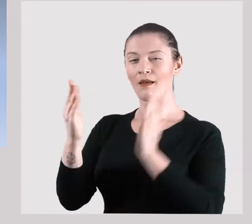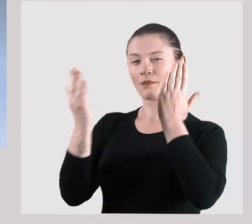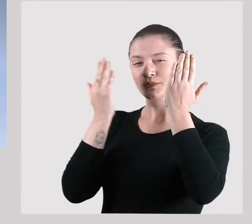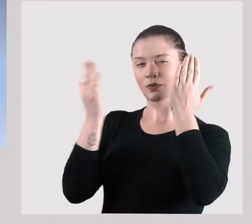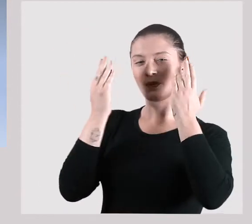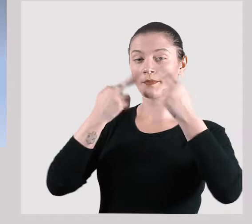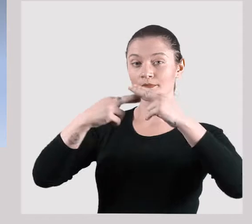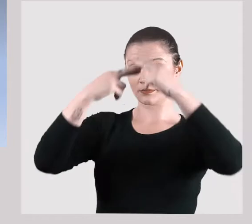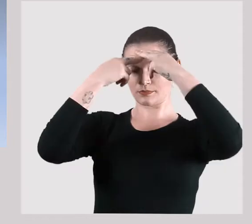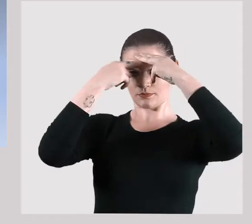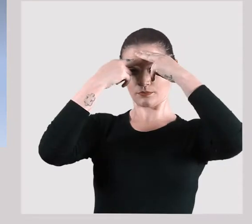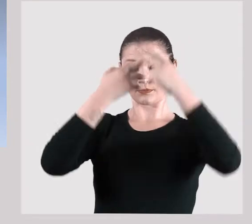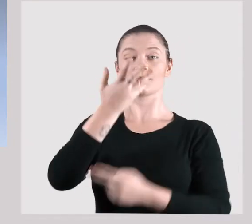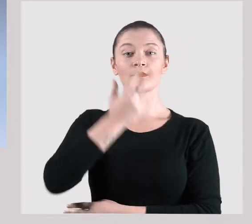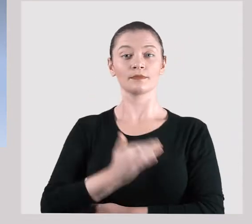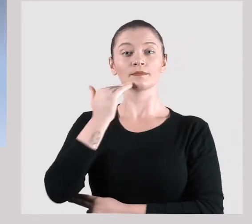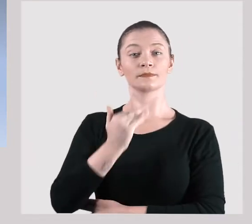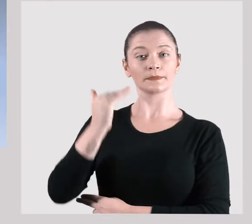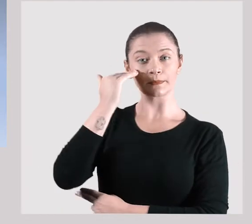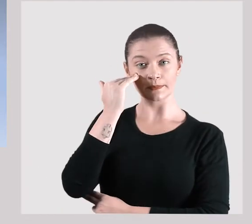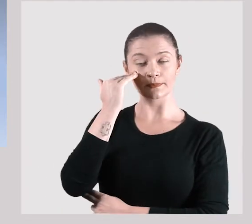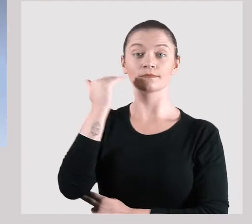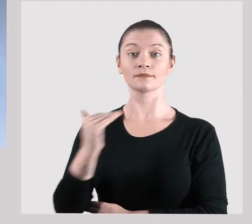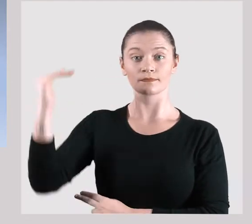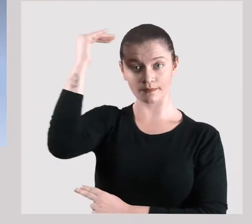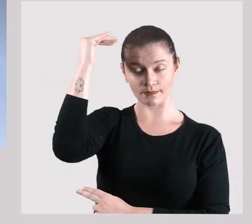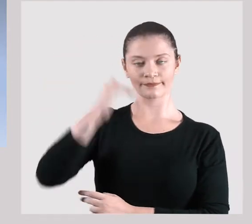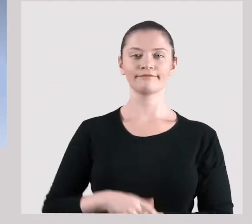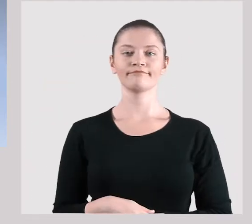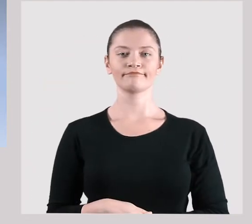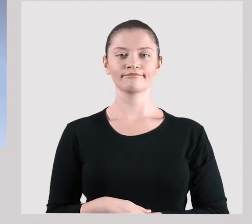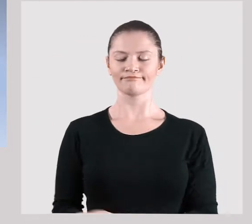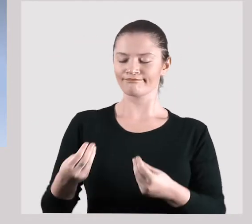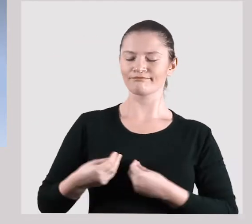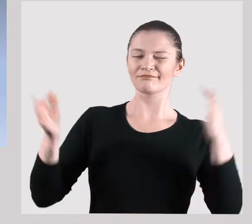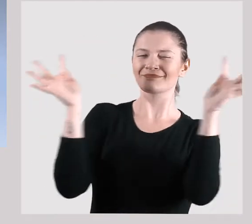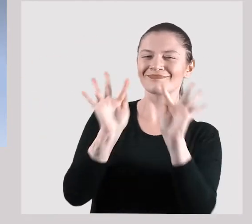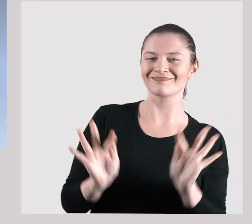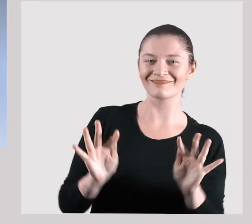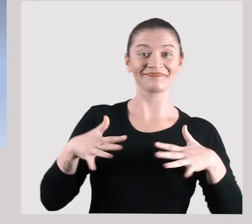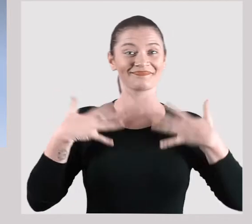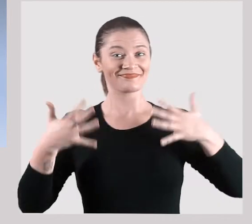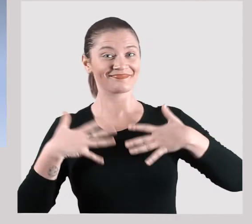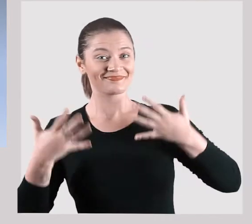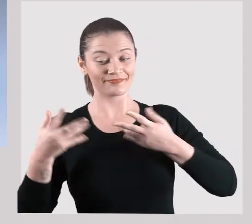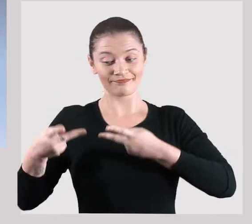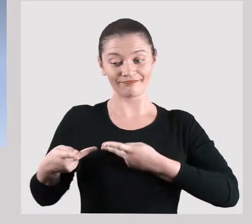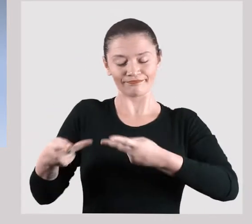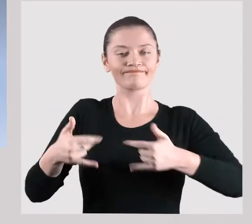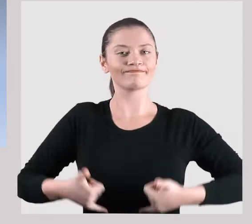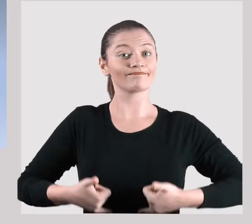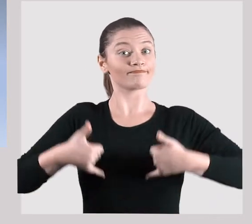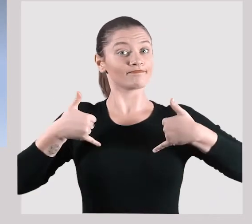infância, adolescência e de adultos. Fico muito contente e muito honrada com o convite para poder falar sobre esse